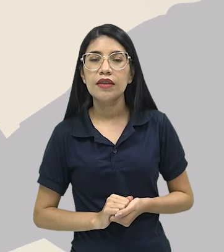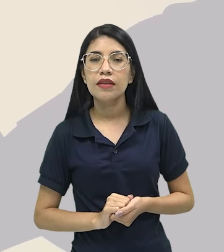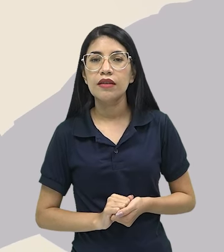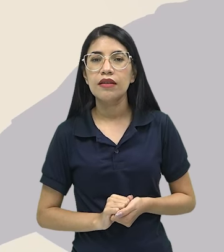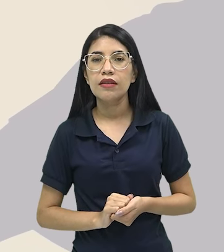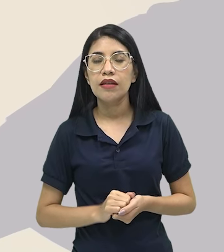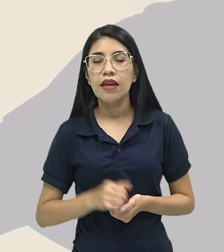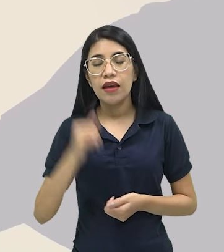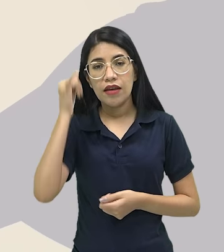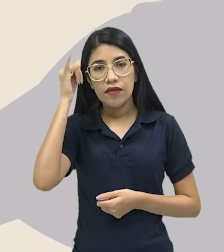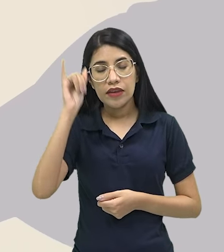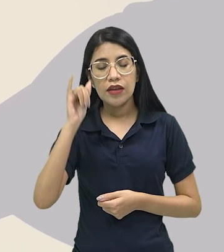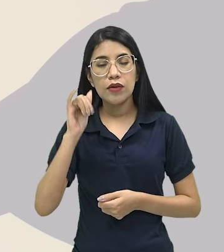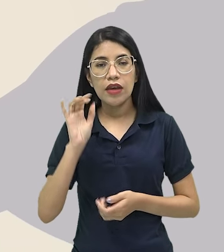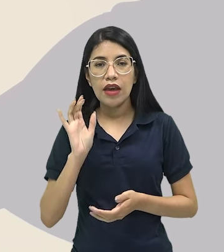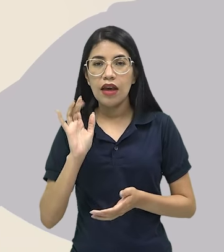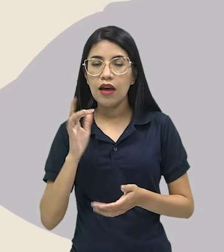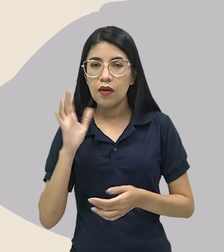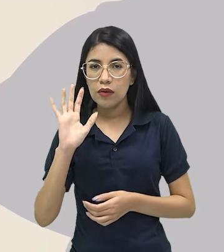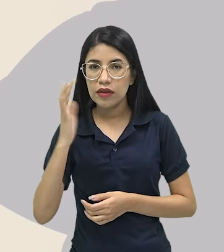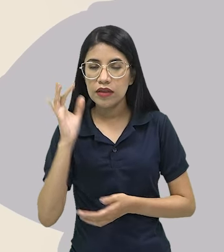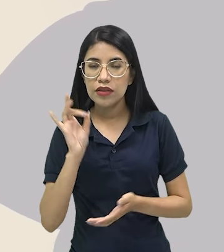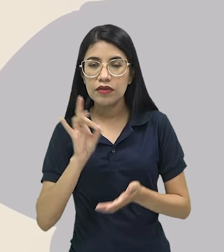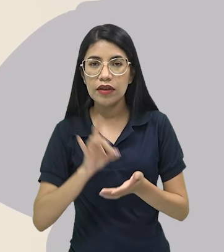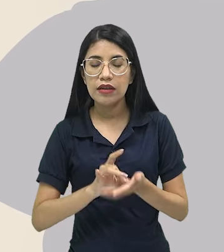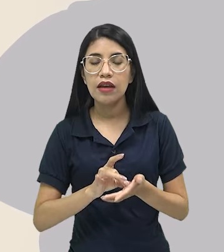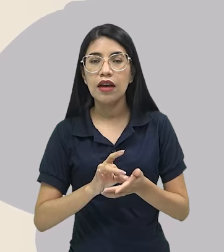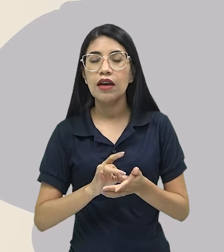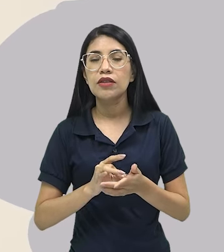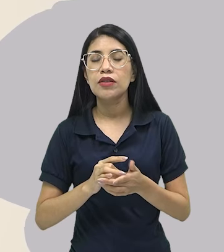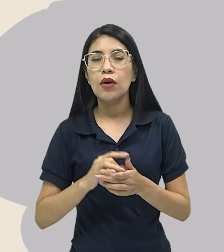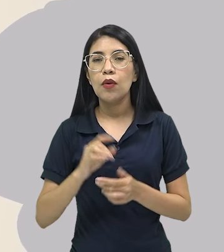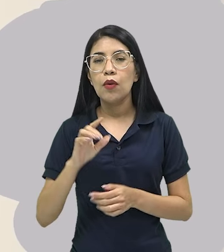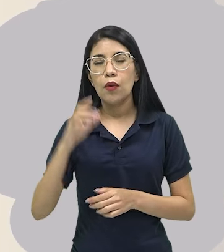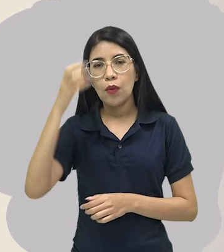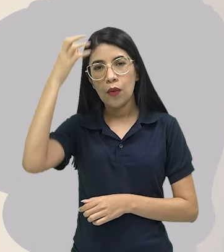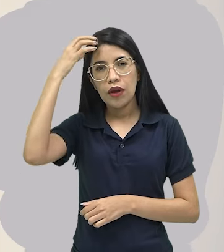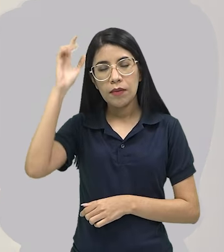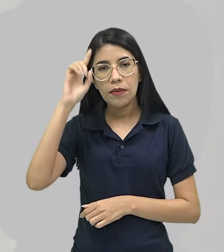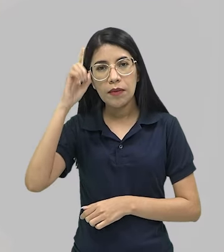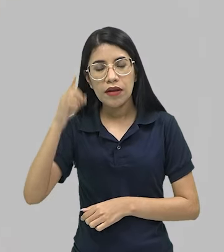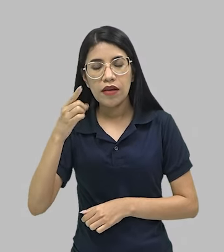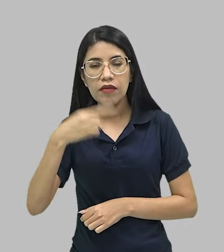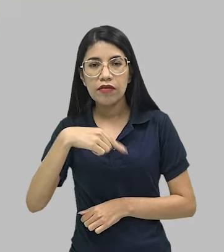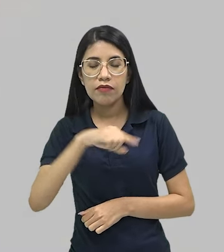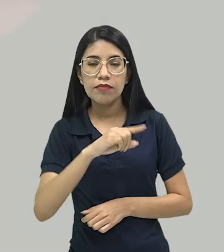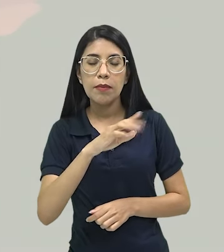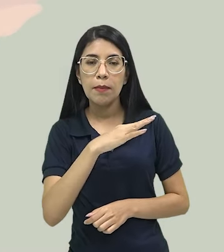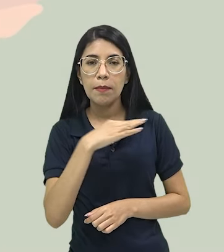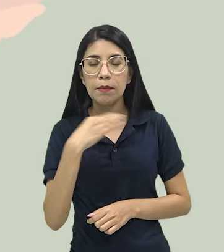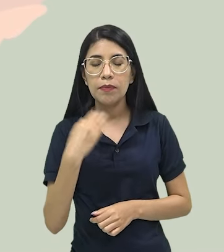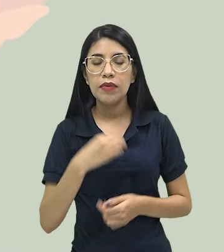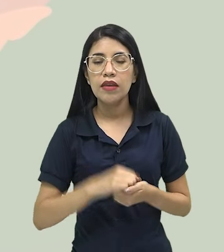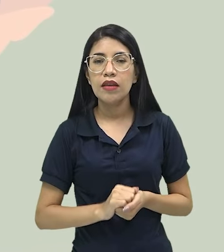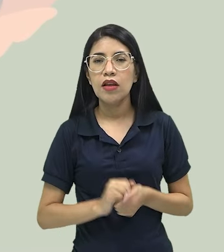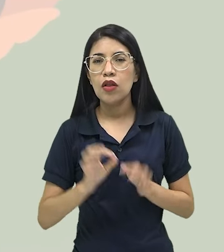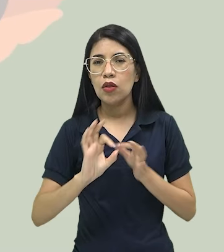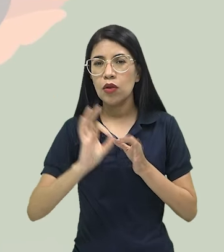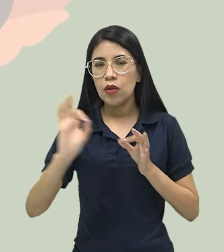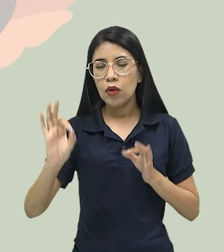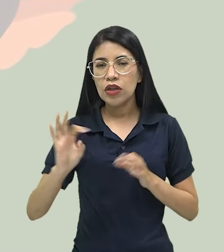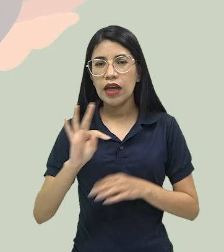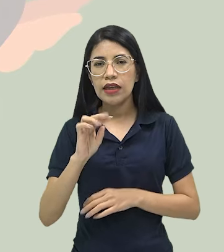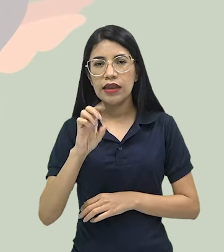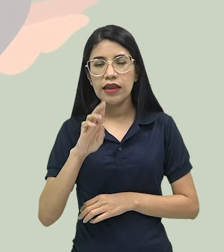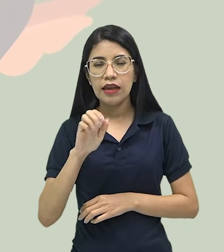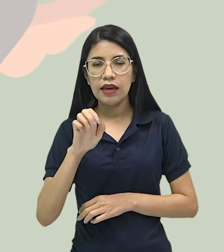rei Laio ordena que o próprio filho seja levado para morrer muito longe de Tebas. Entre Tebas e Corinto, com